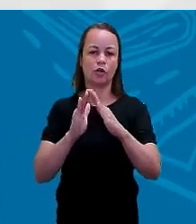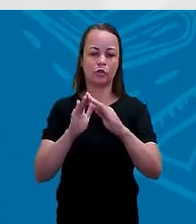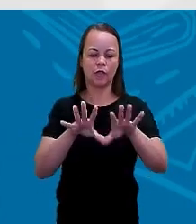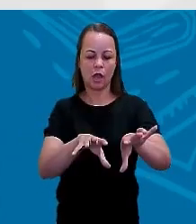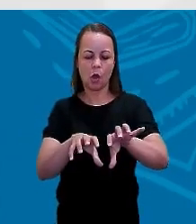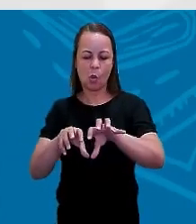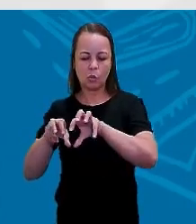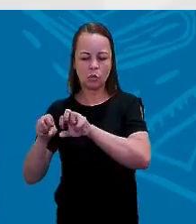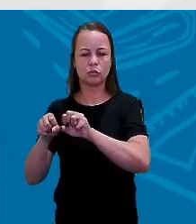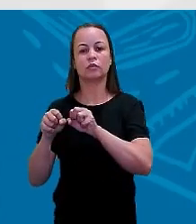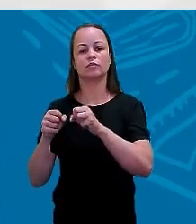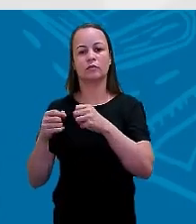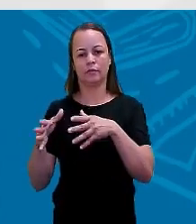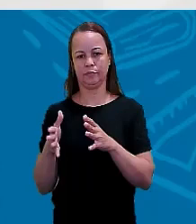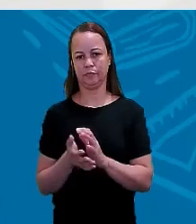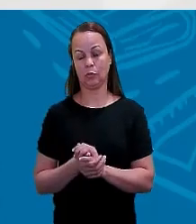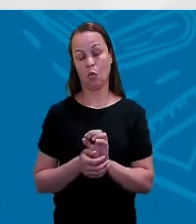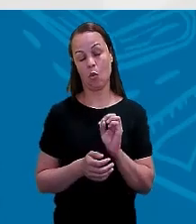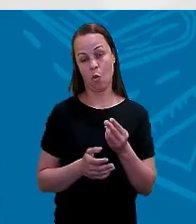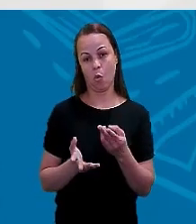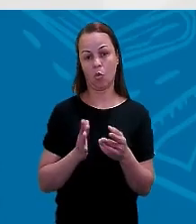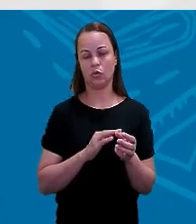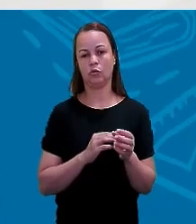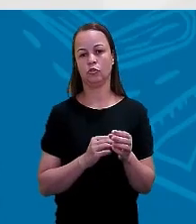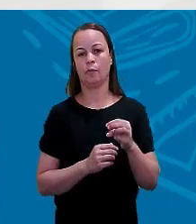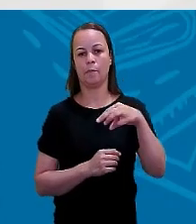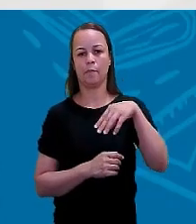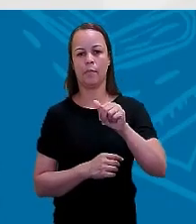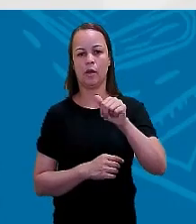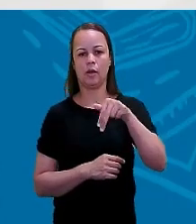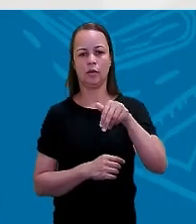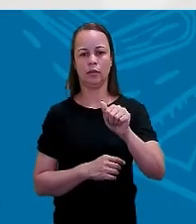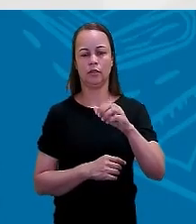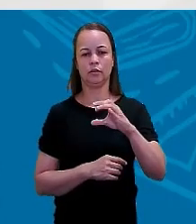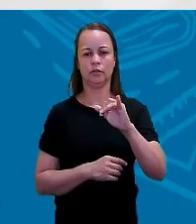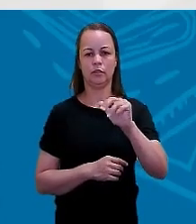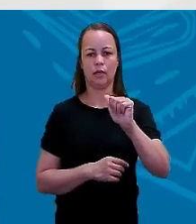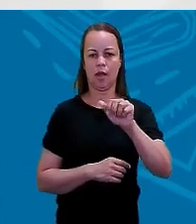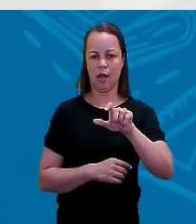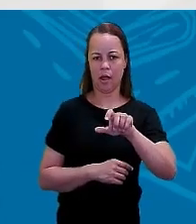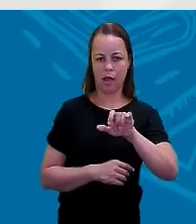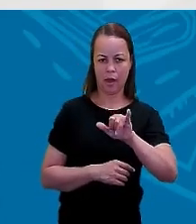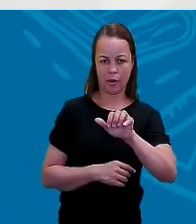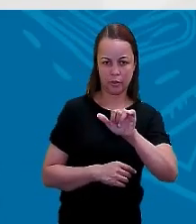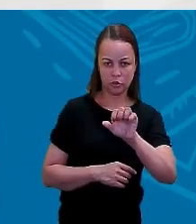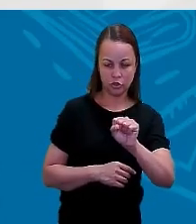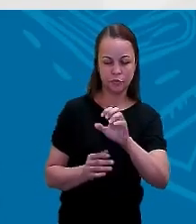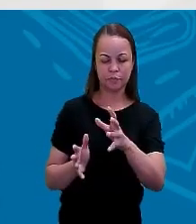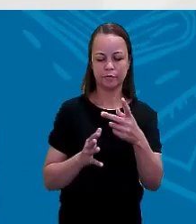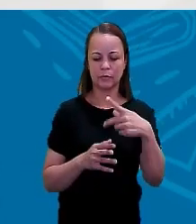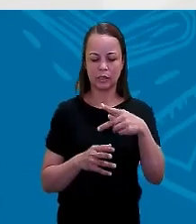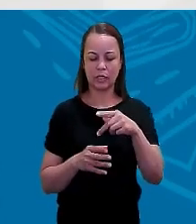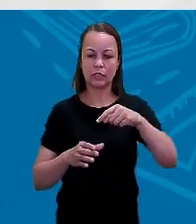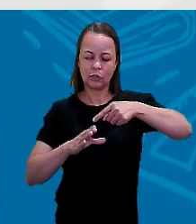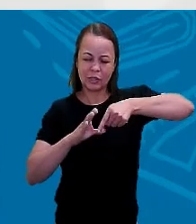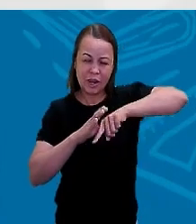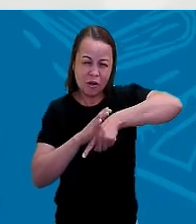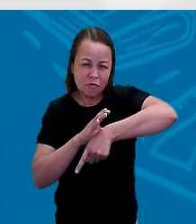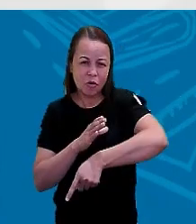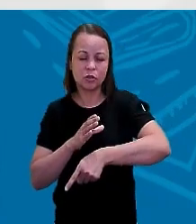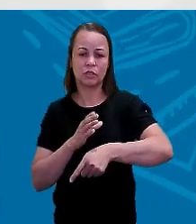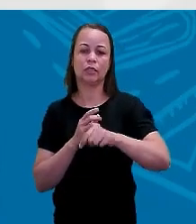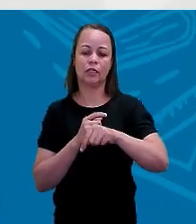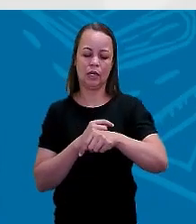nos mananciais que estão lá no subsolo, embaixo da terra, né, nos aquíferos, que são fonte